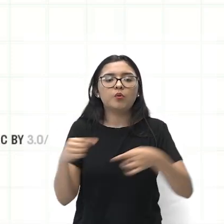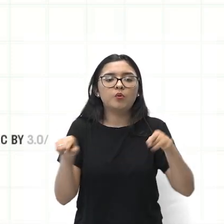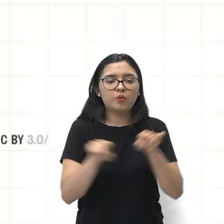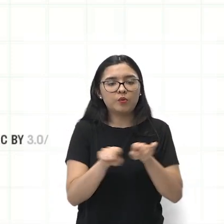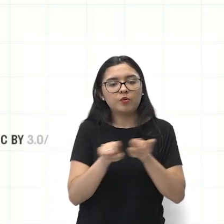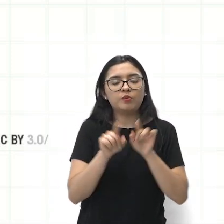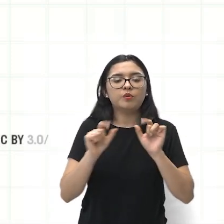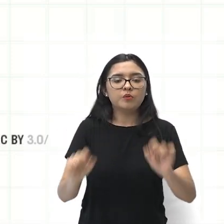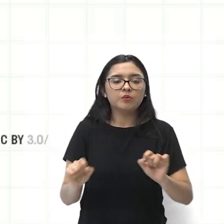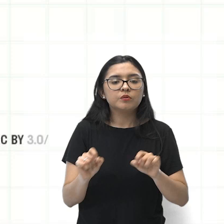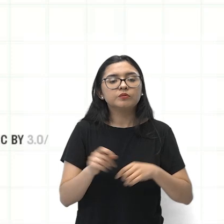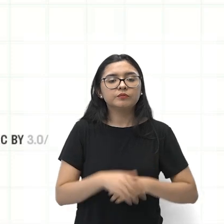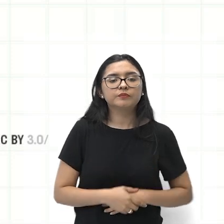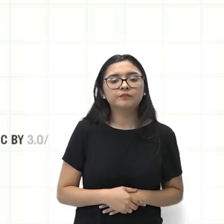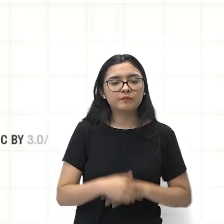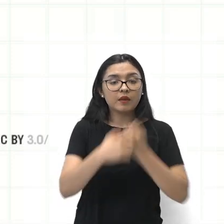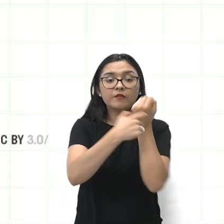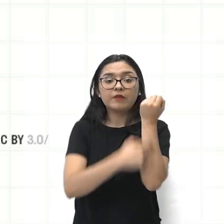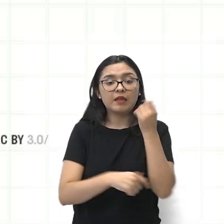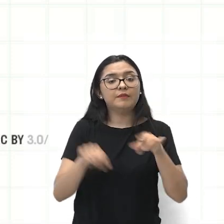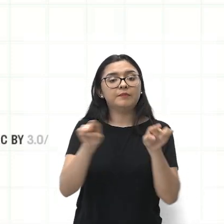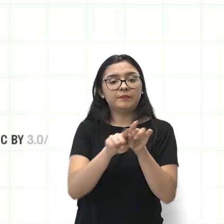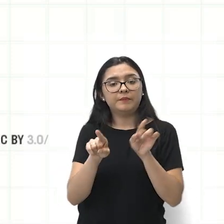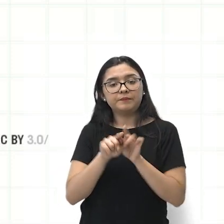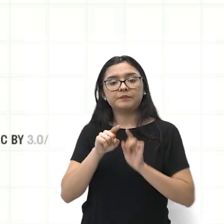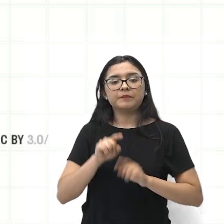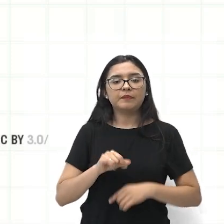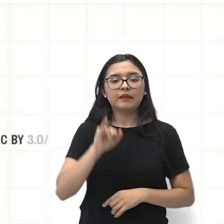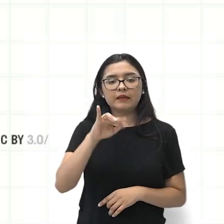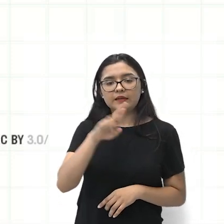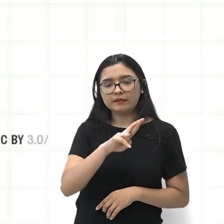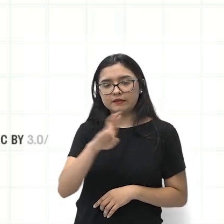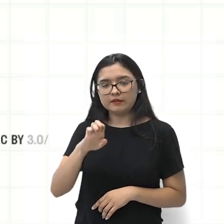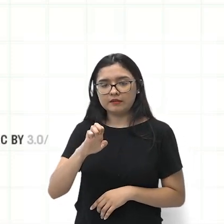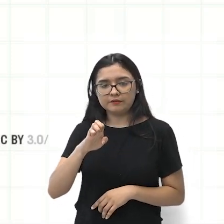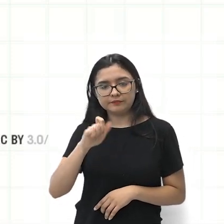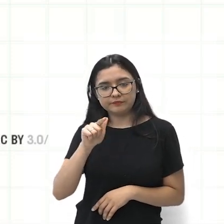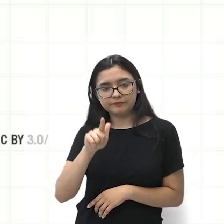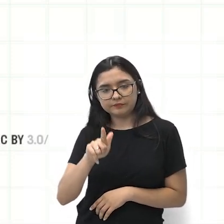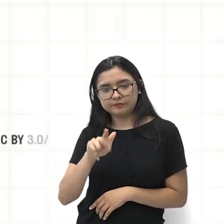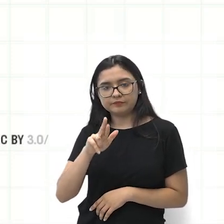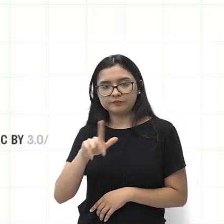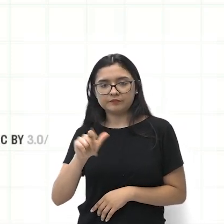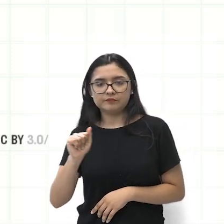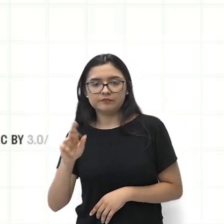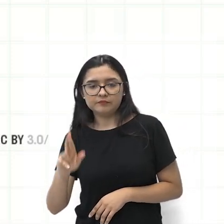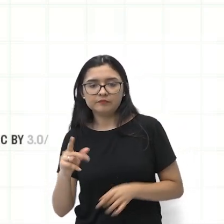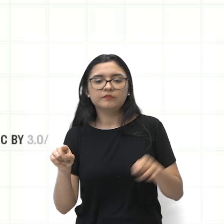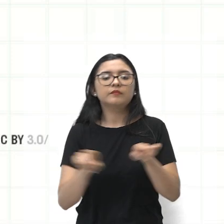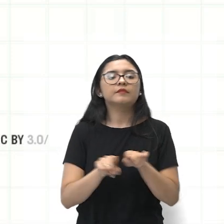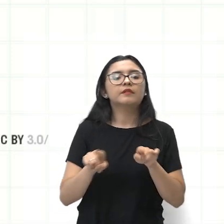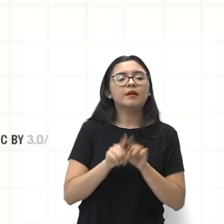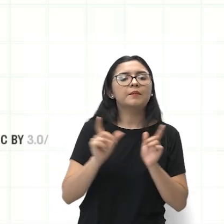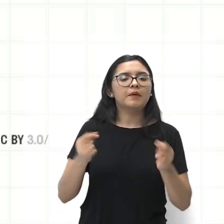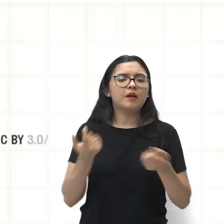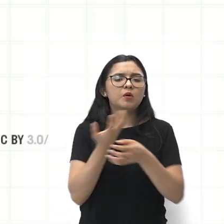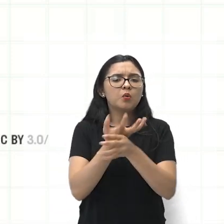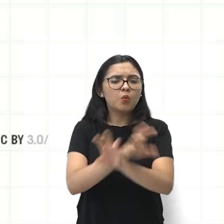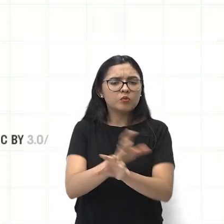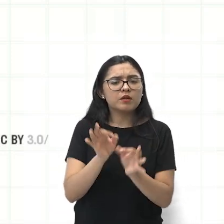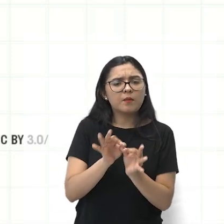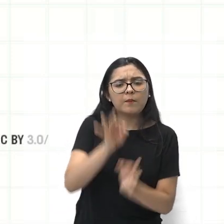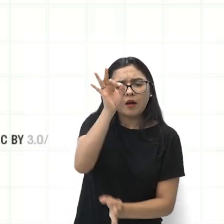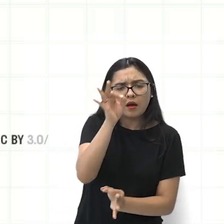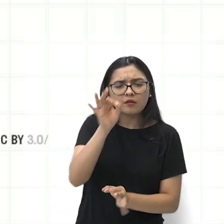o formato nas nossas vértebras. Nós temos o osso longo. Qual é o maior osso do nosso